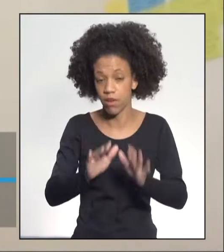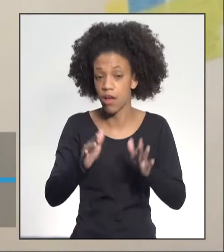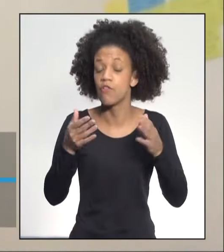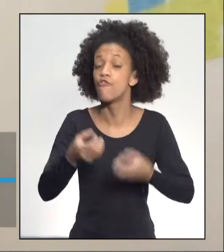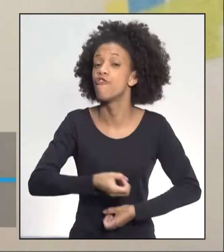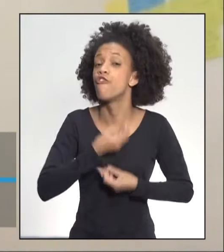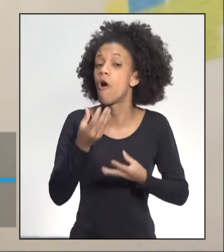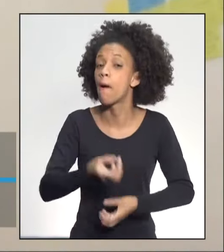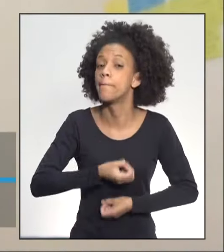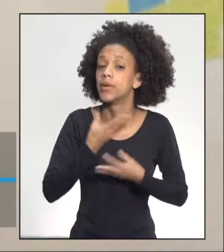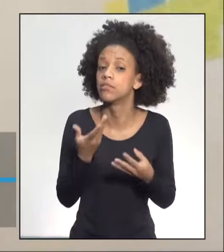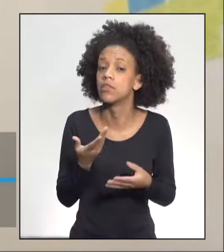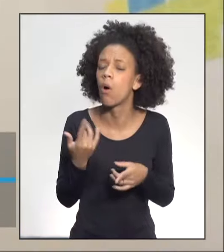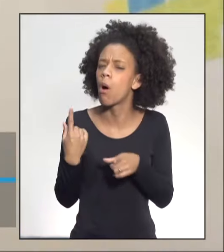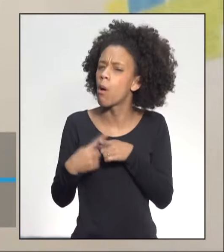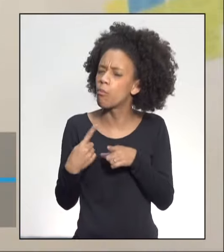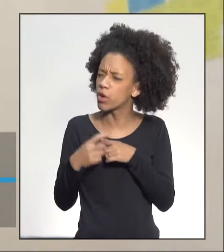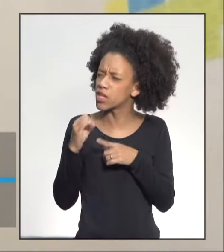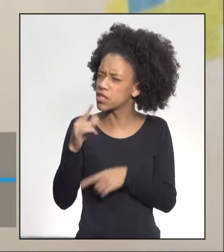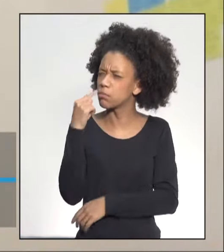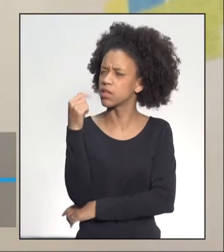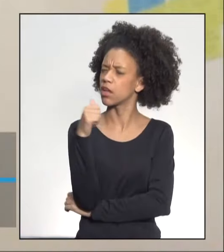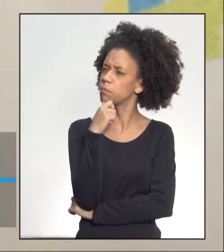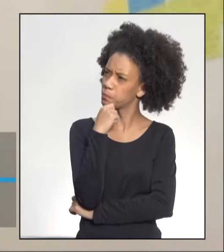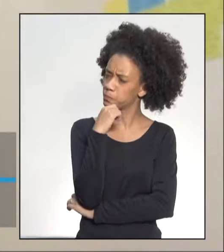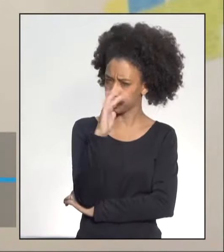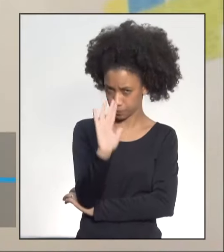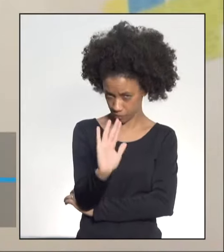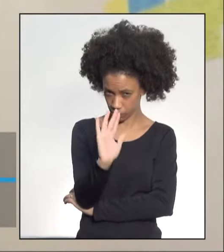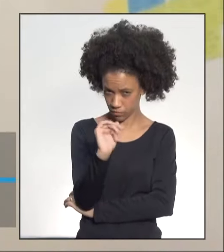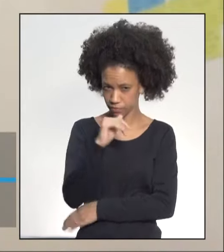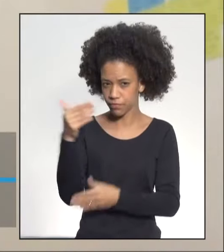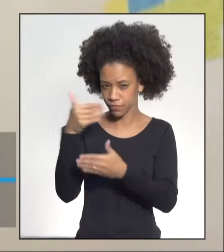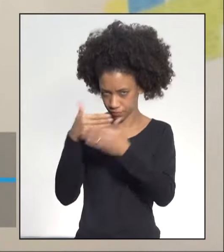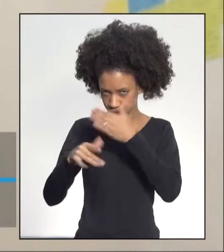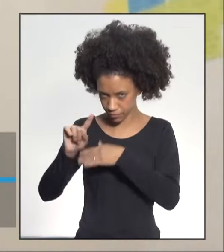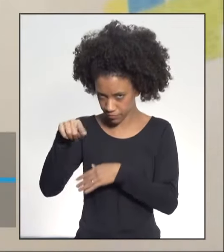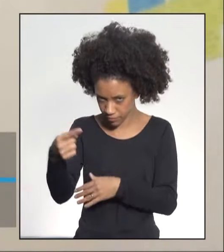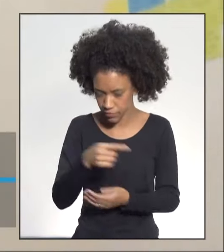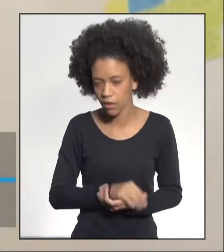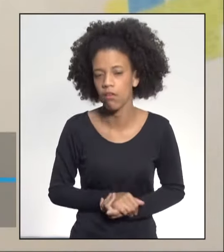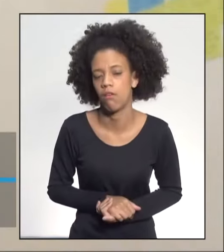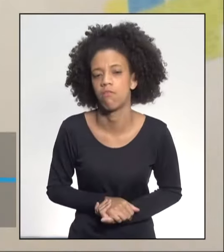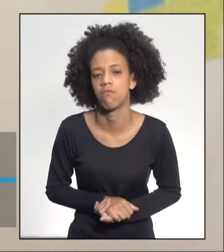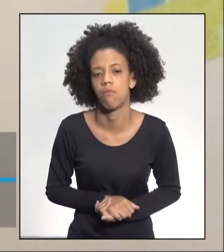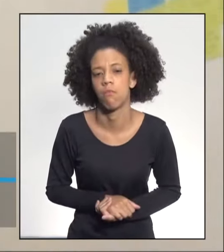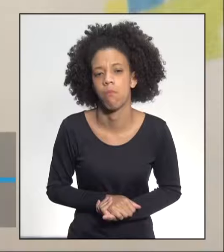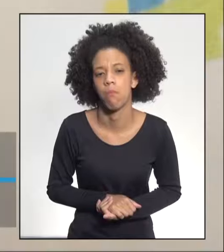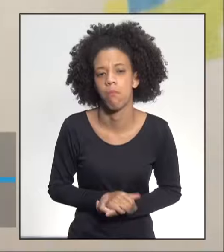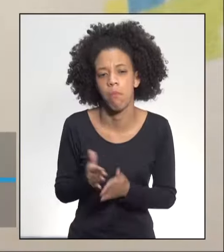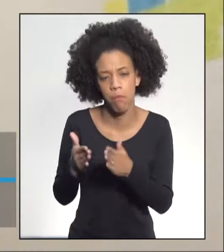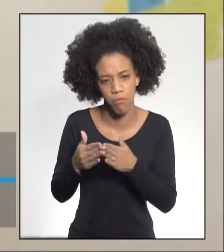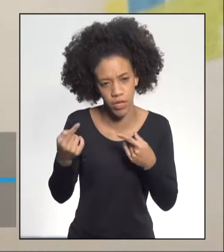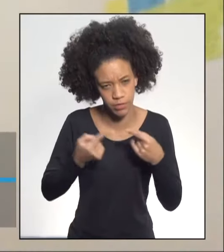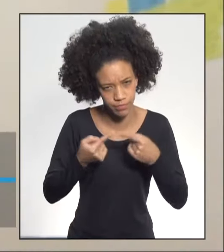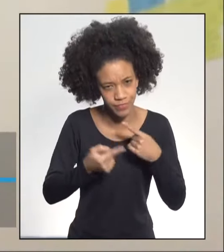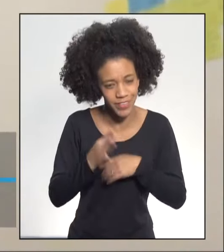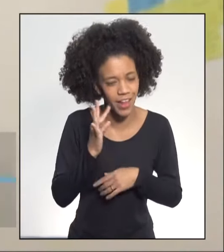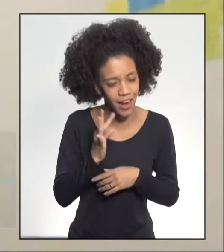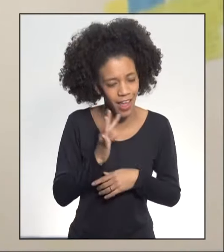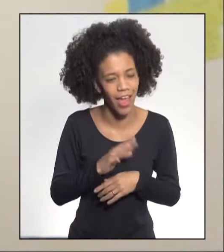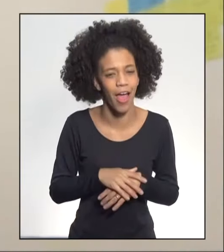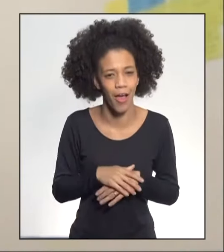informação. Porque, se a gente for pensar, vamos jogar o slide de novo? Por favor, para a gente começar a discutir, que é bem legal